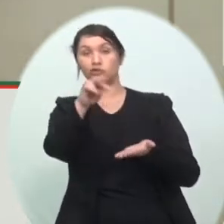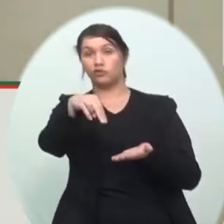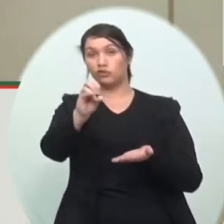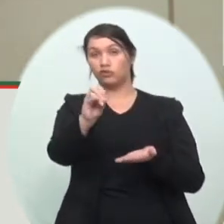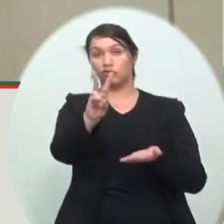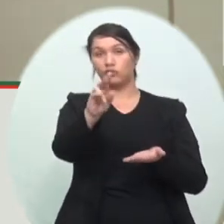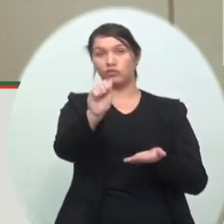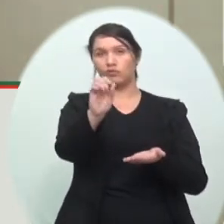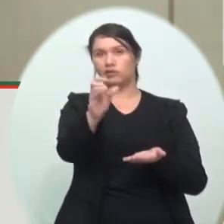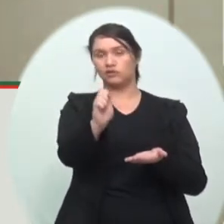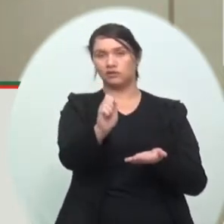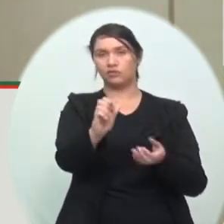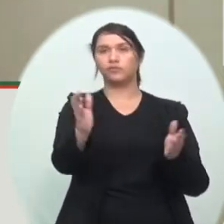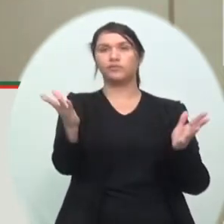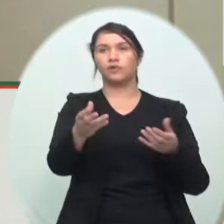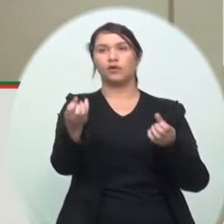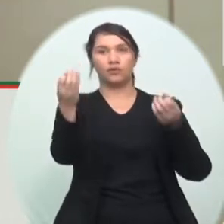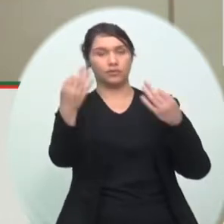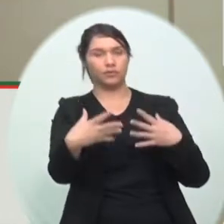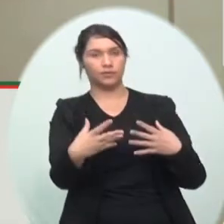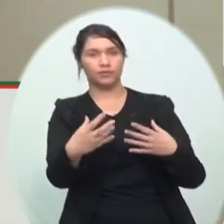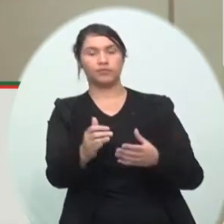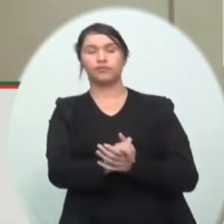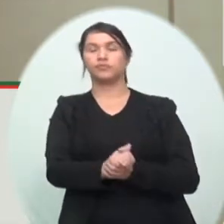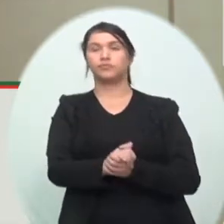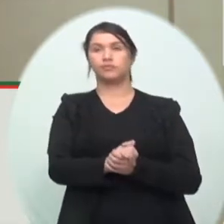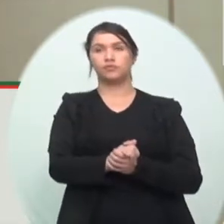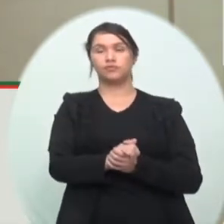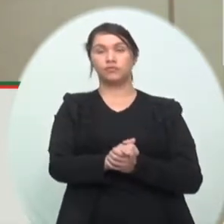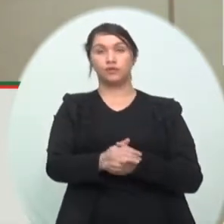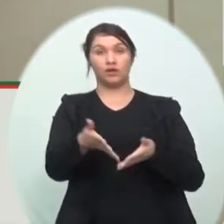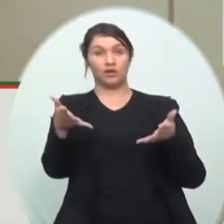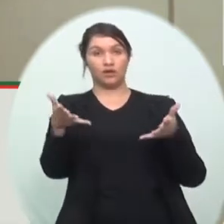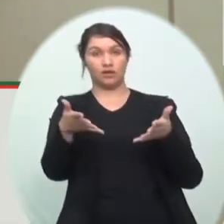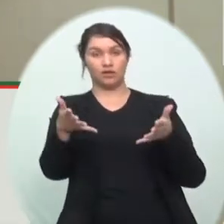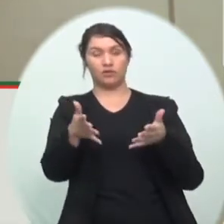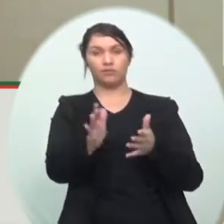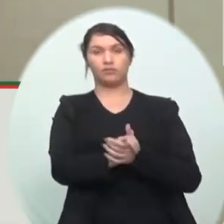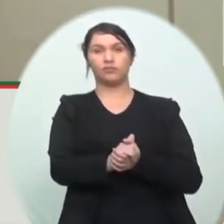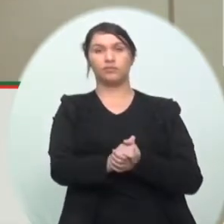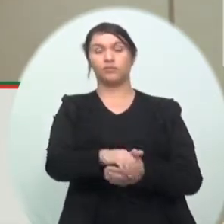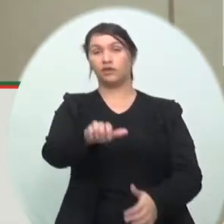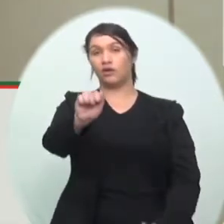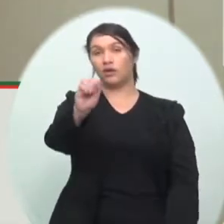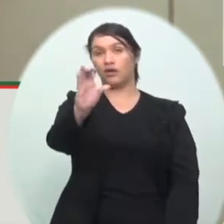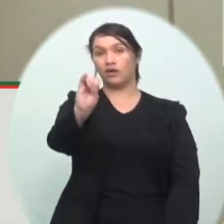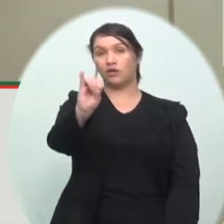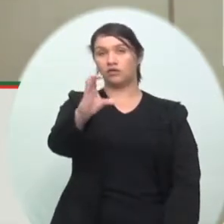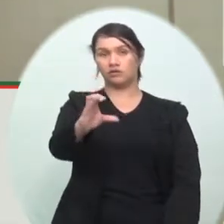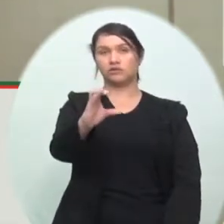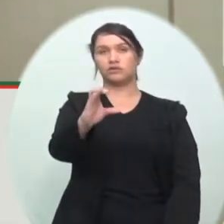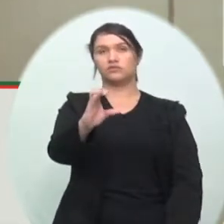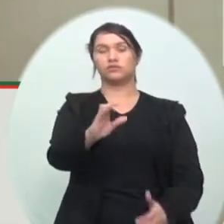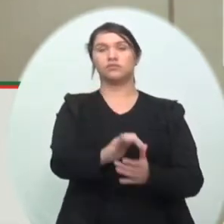na reunião, independente, nós estamos fazendo força, a SIC está fazendo força para que o Centro de Inovação seja de fato